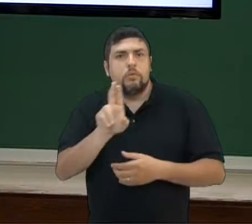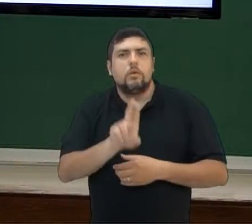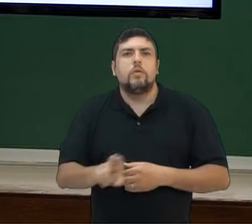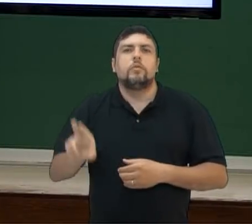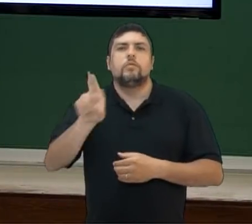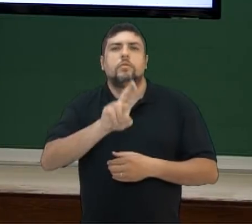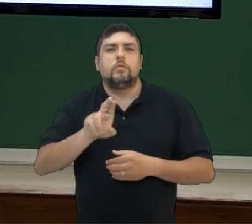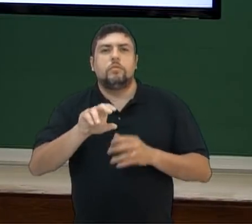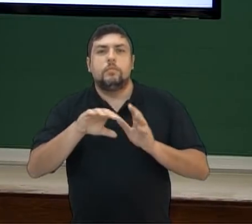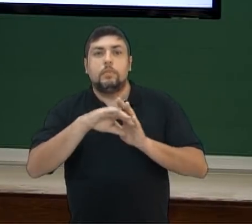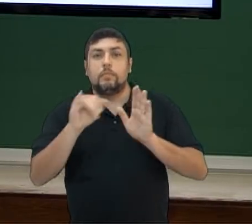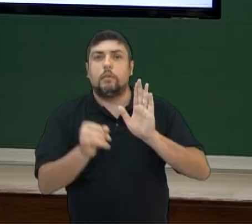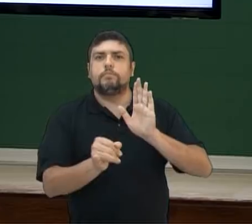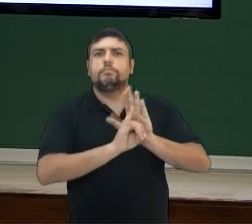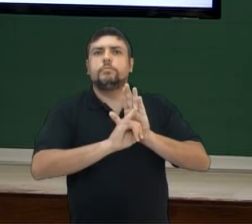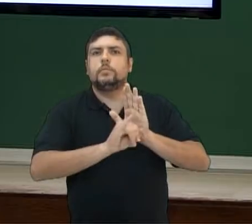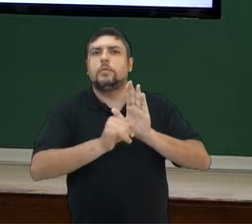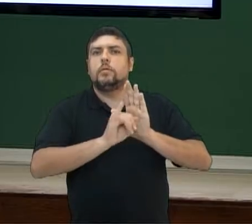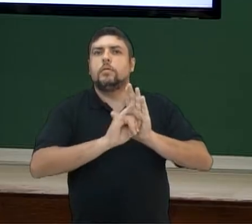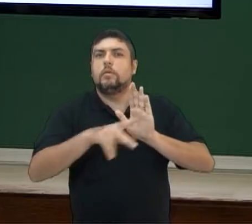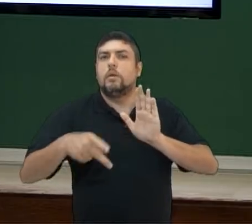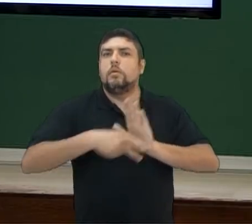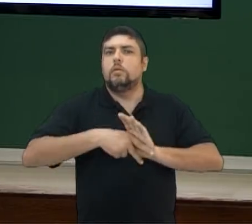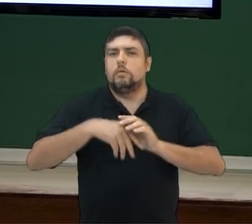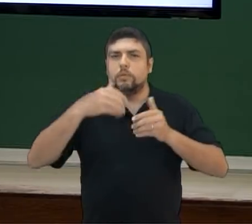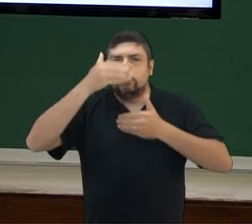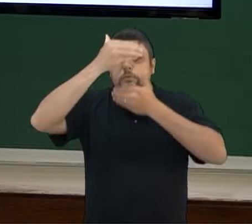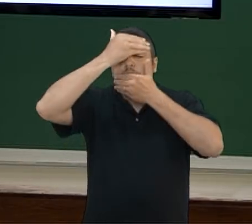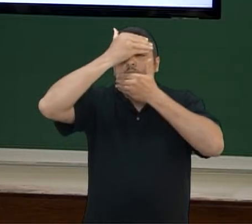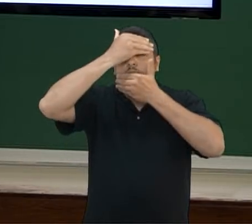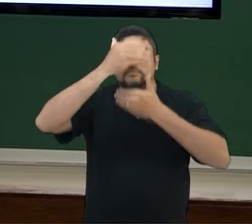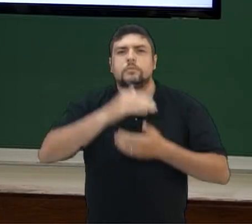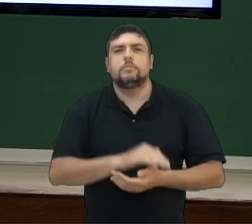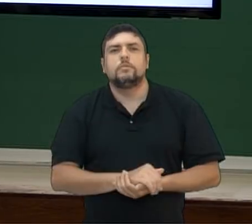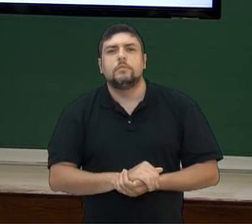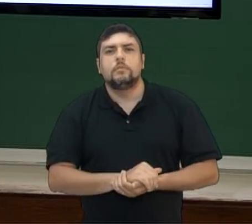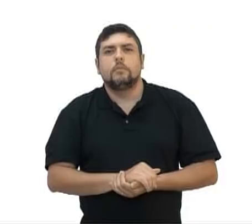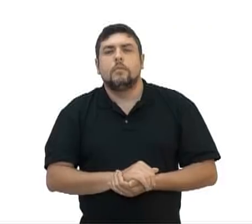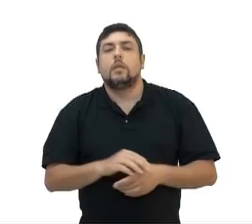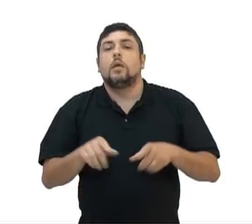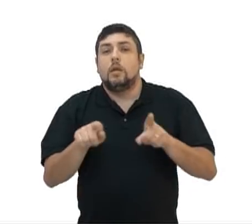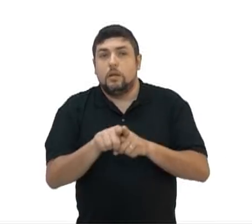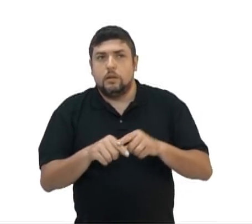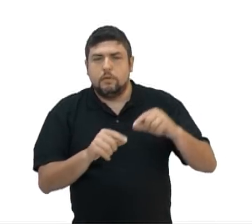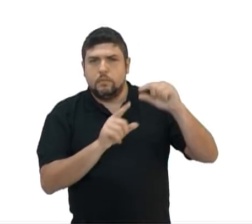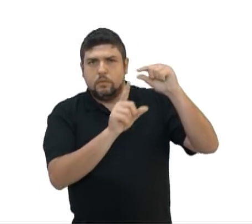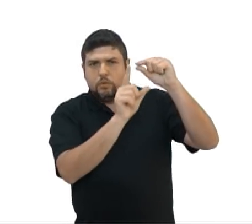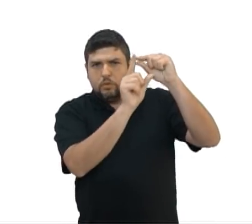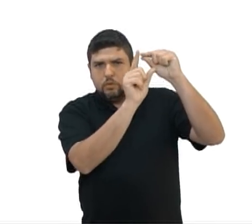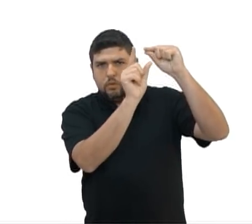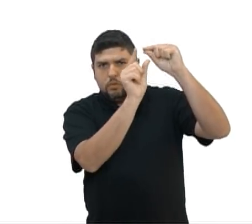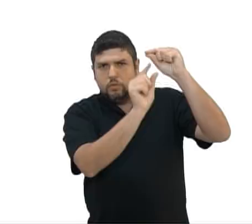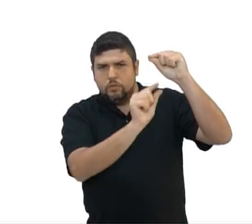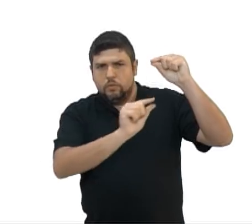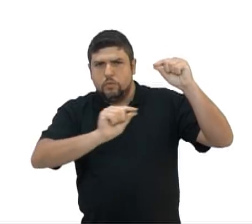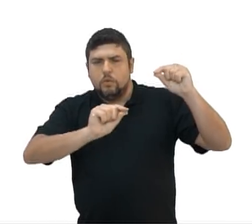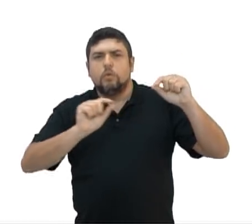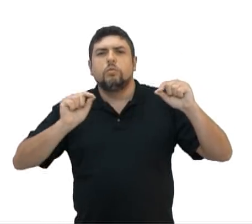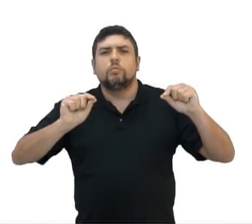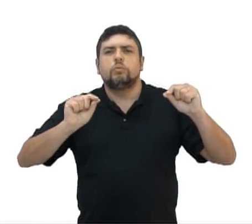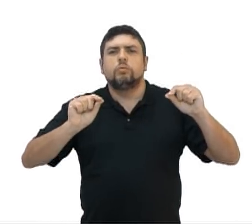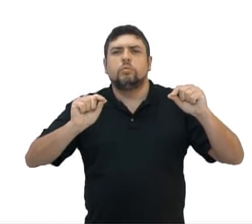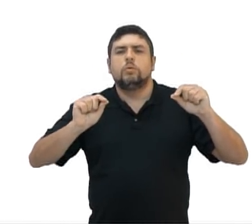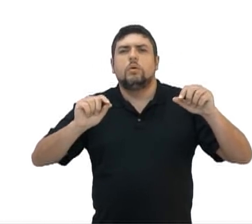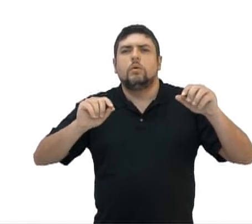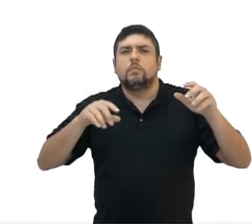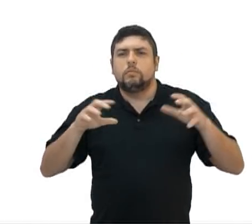como muçulmano. Você também vai encontrar a lua crescente no alto de muitas mesquitas, que são os